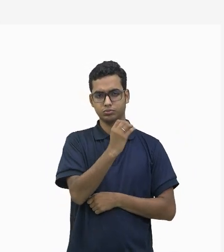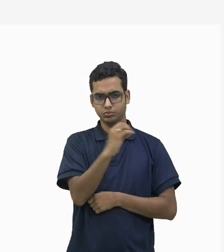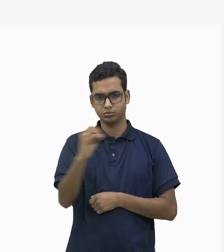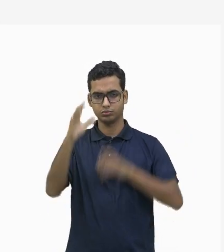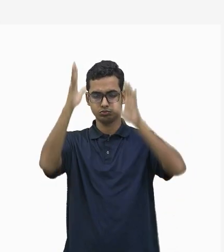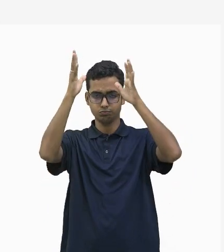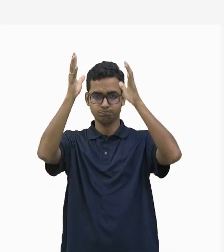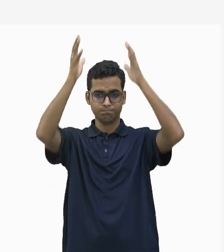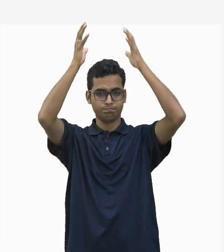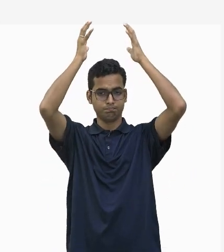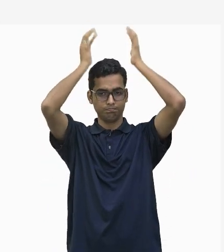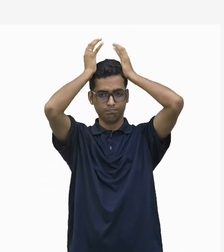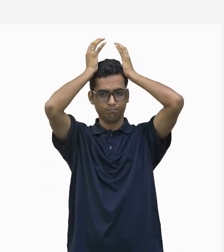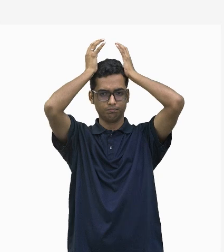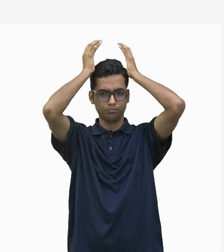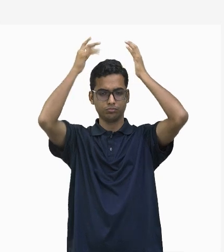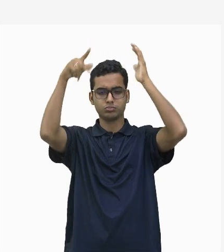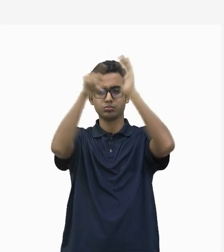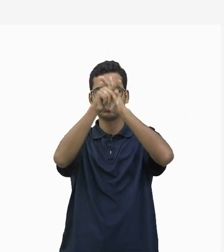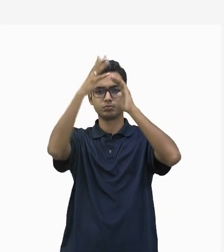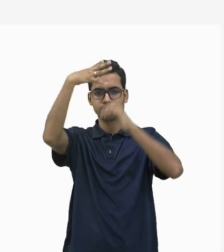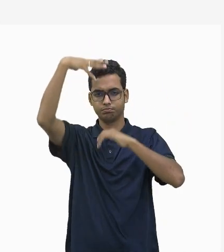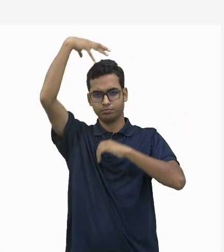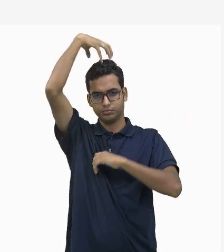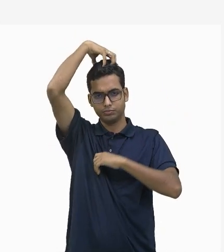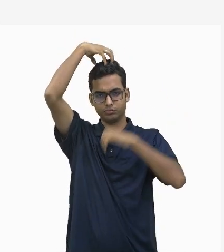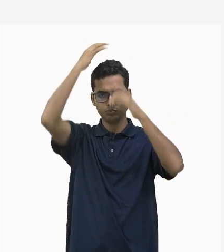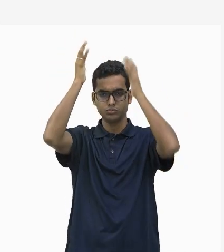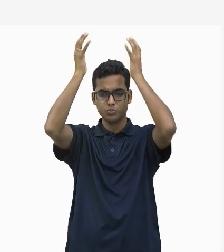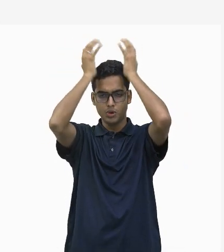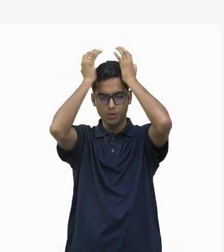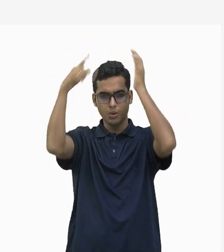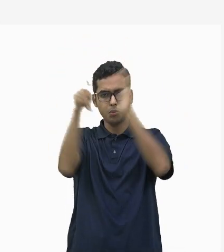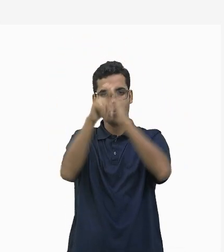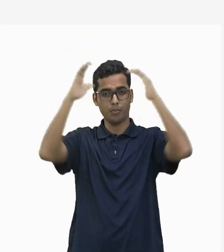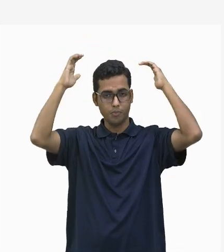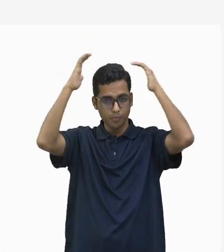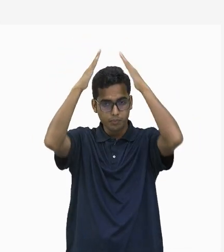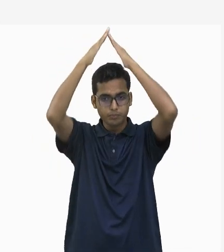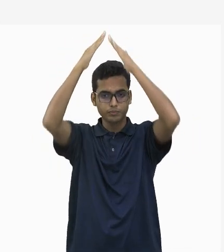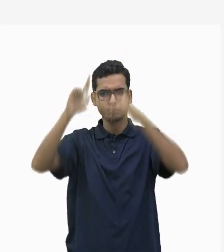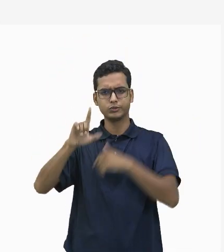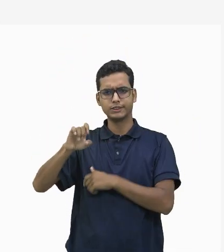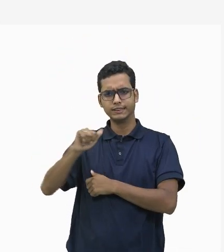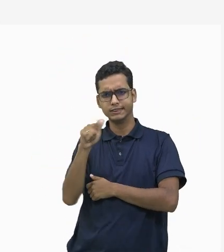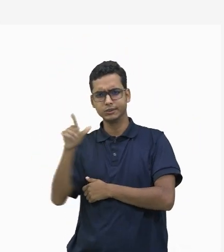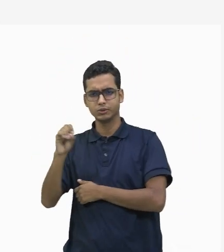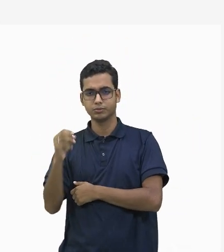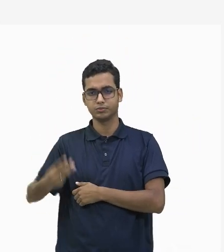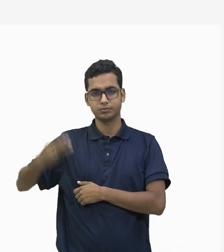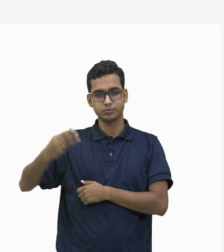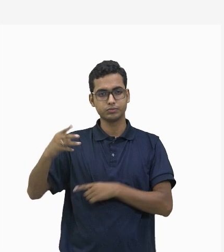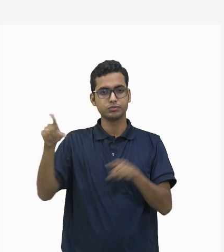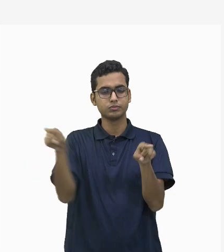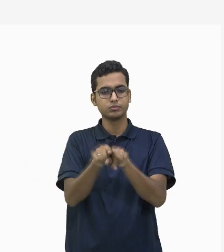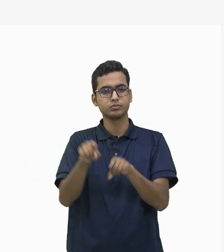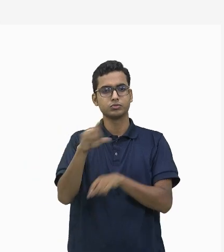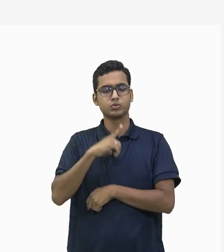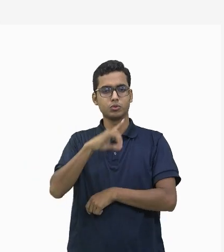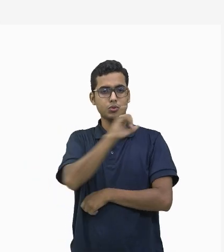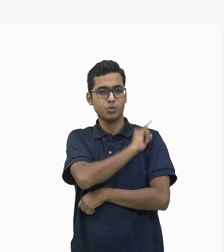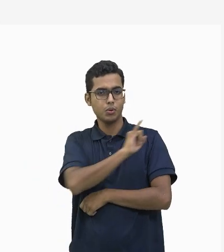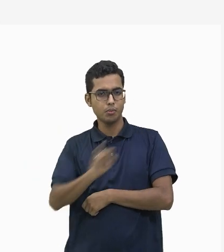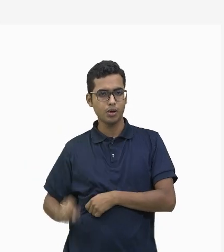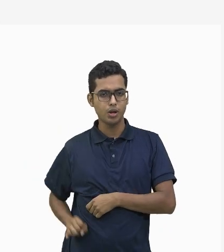Leão III como imperador dos romanos, título que não era utilizado desde a queda do